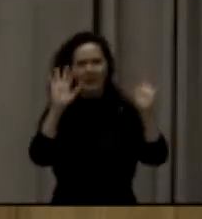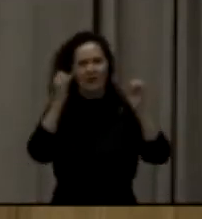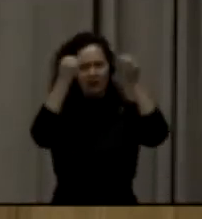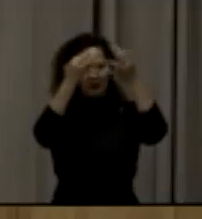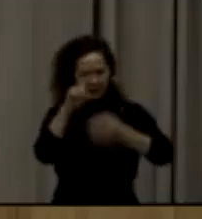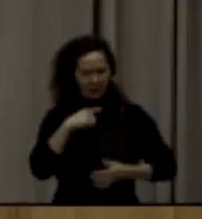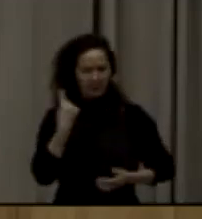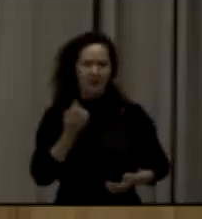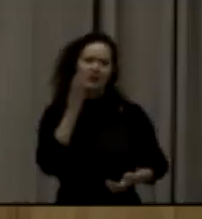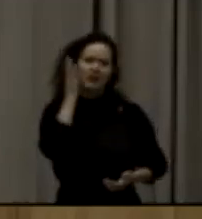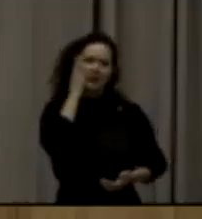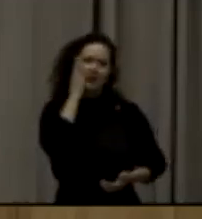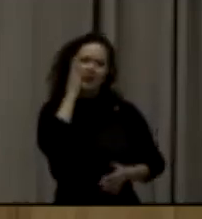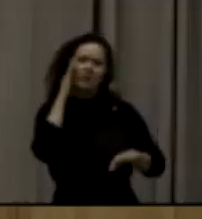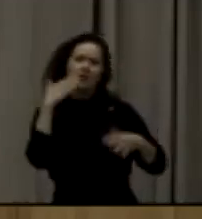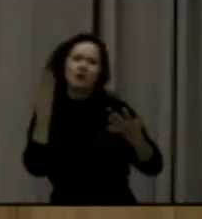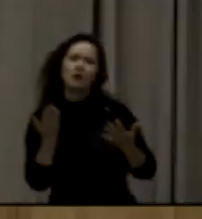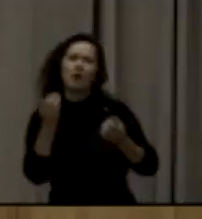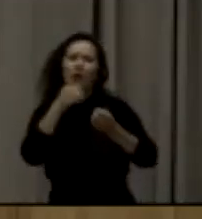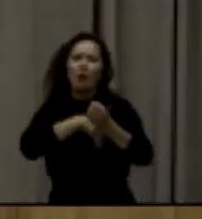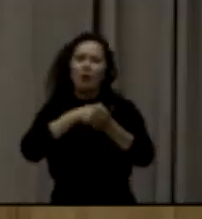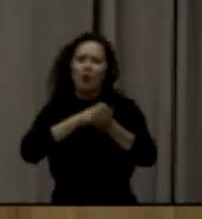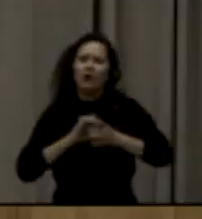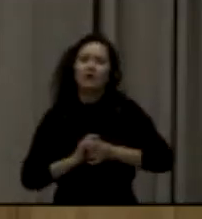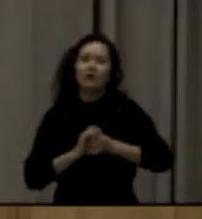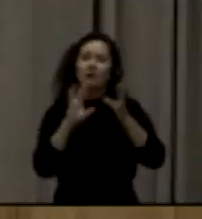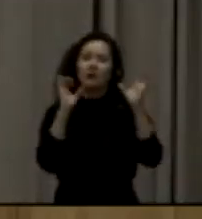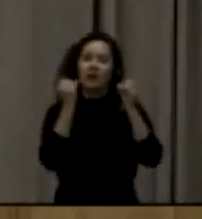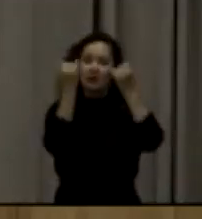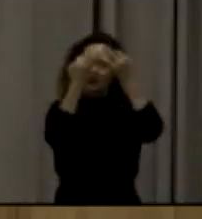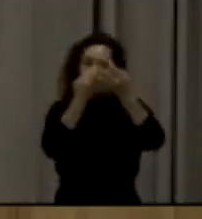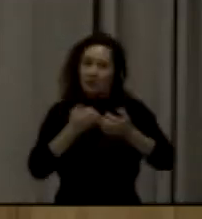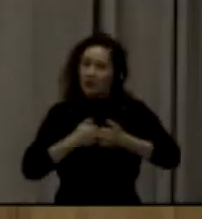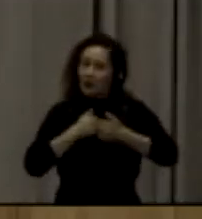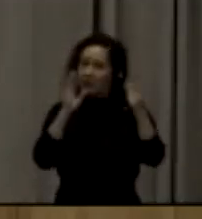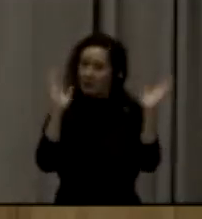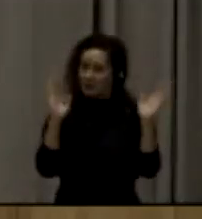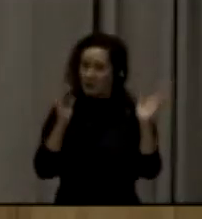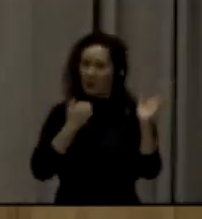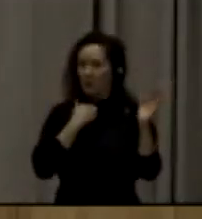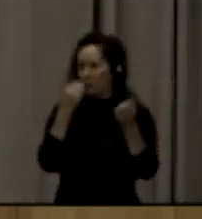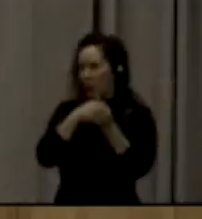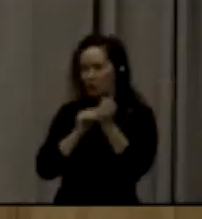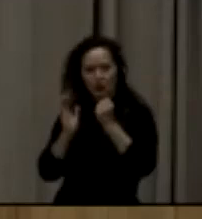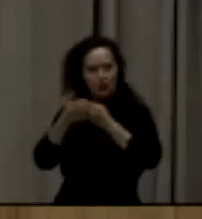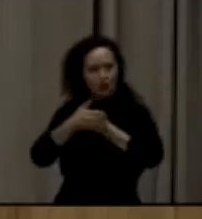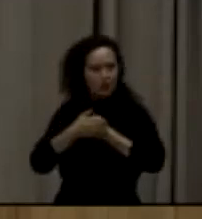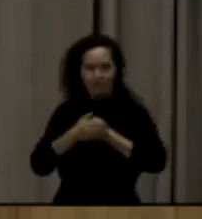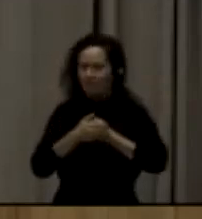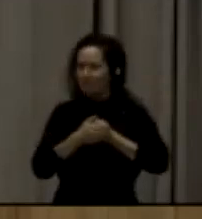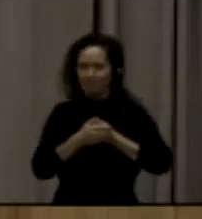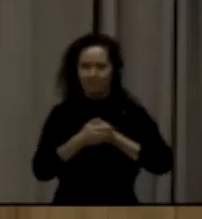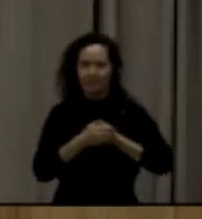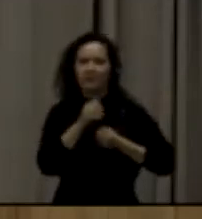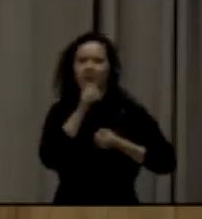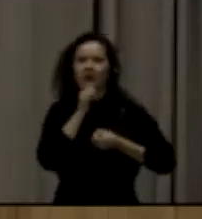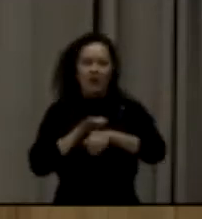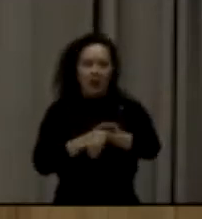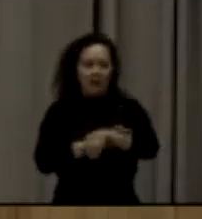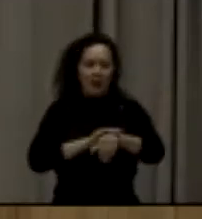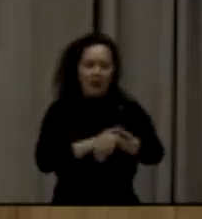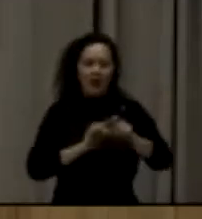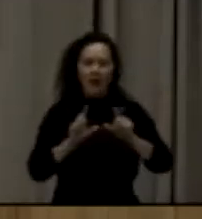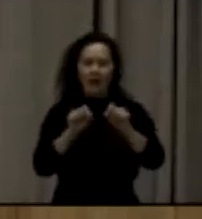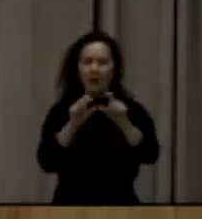tem que ter os códigos-fontes têm que estar abertos e explicados. O diagnóstico de câncer de pele hoje,